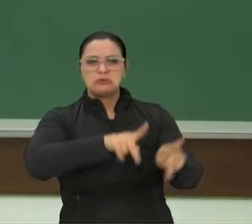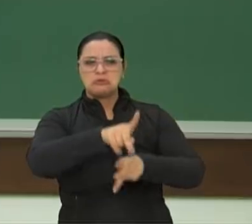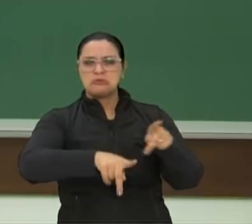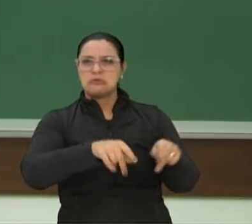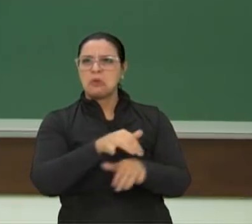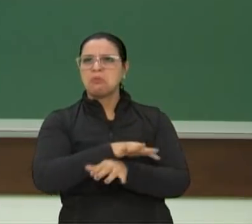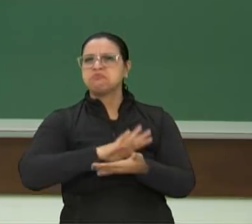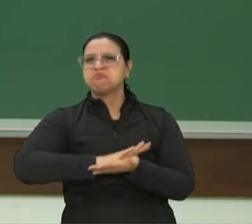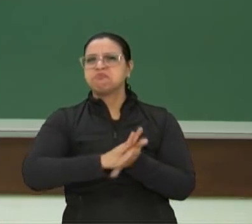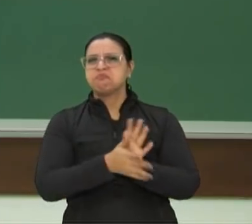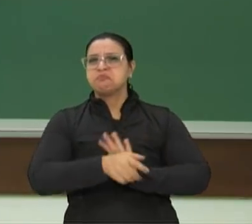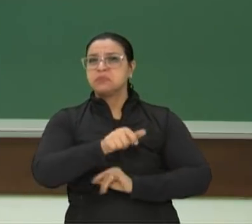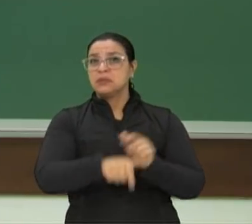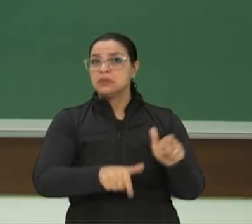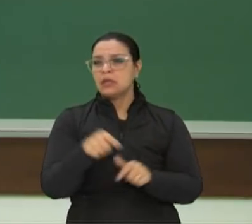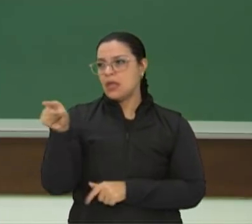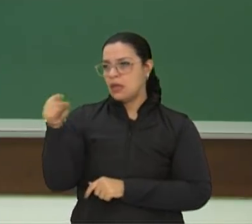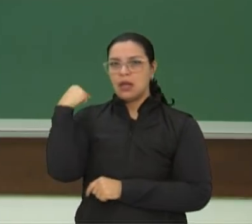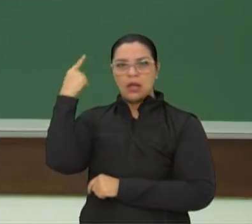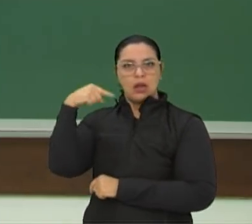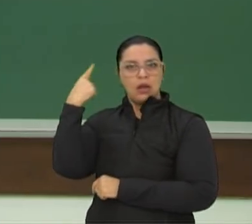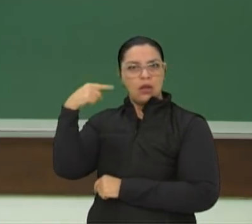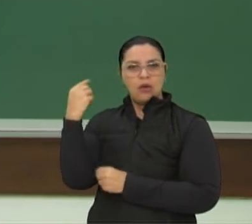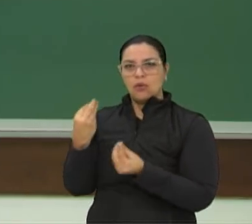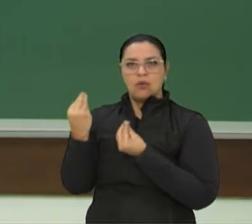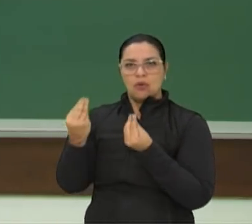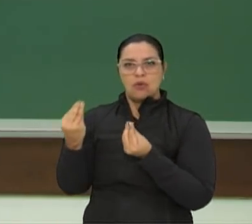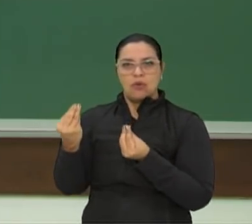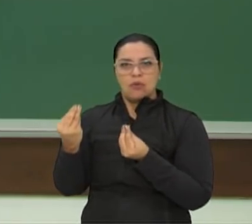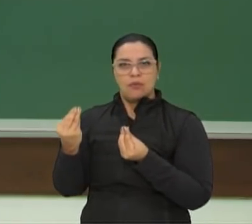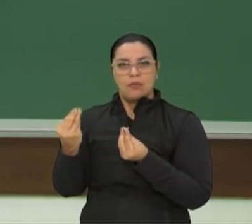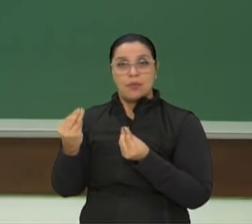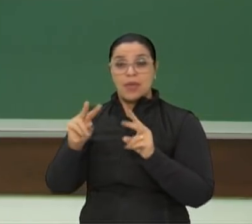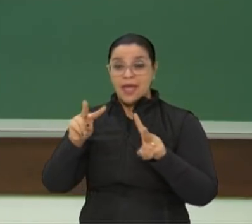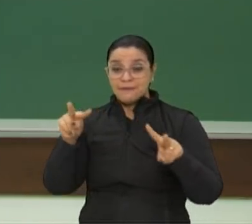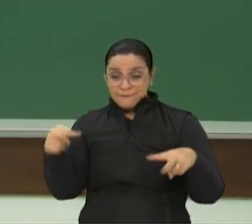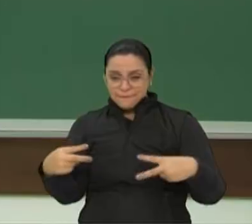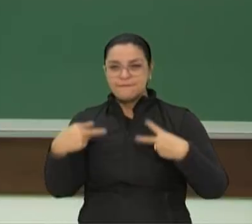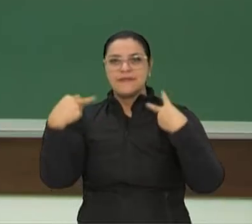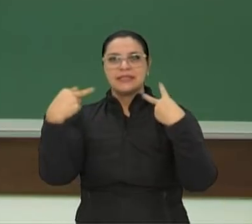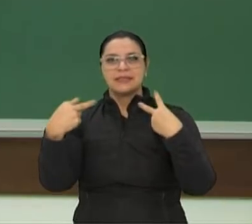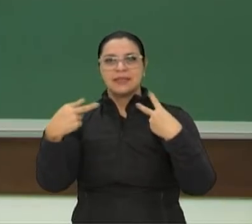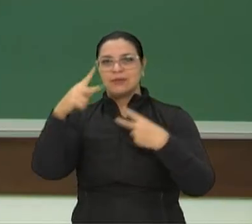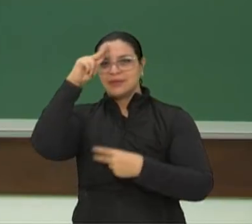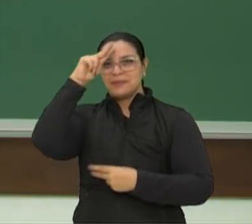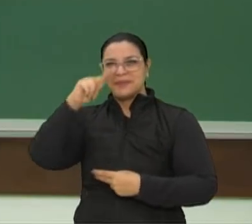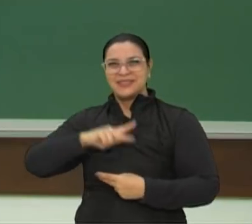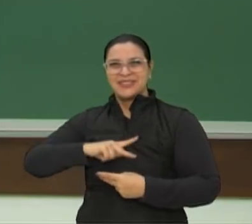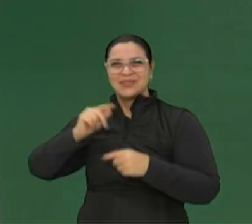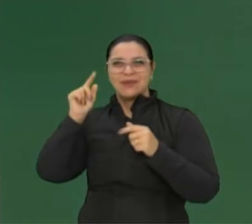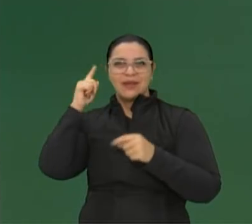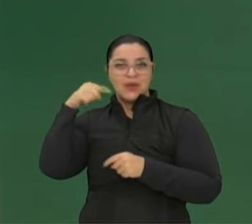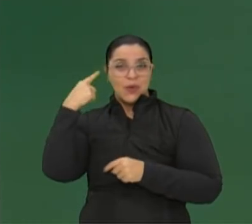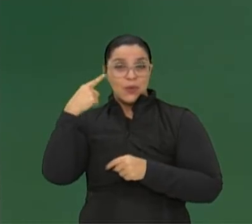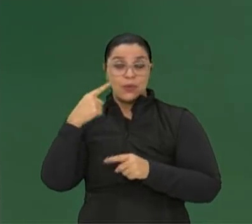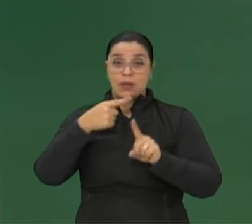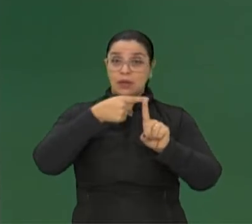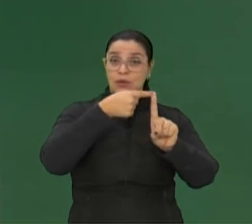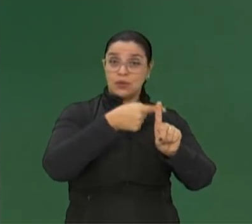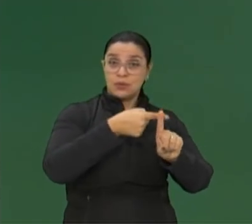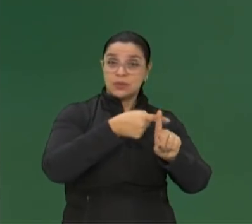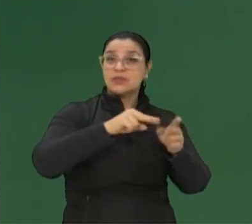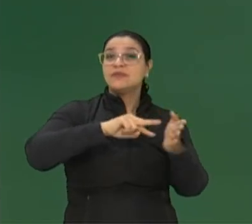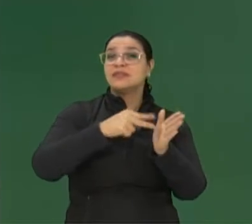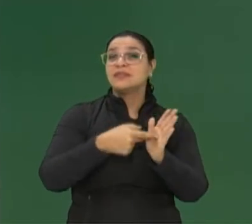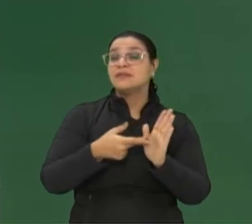isso seria, né, um cara louco, né, completamente louco, segundo a visão da própria loucura, né? E a loucura positiva, né, seria também